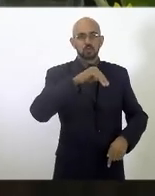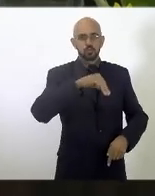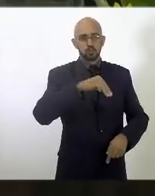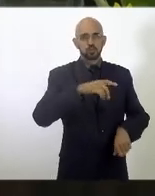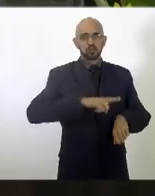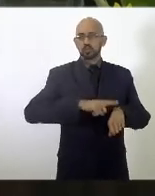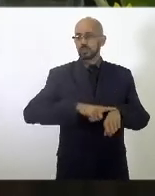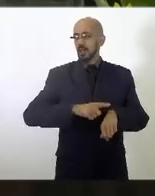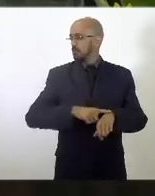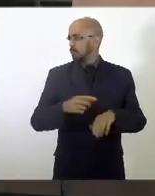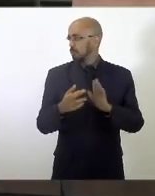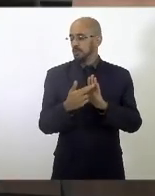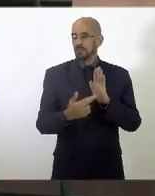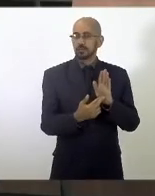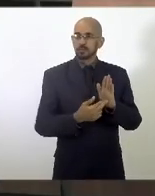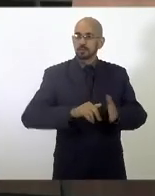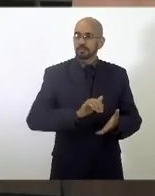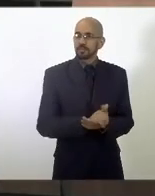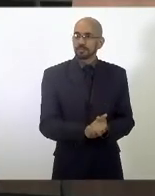regimental.